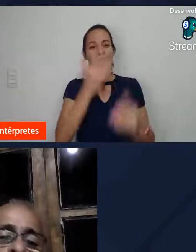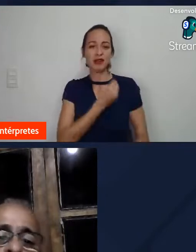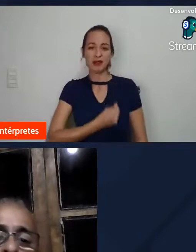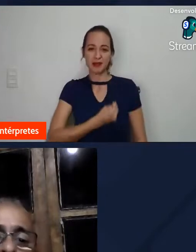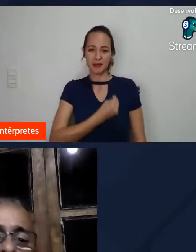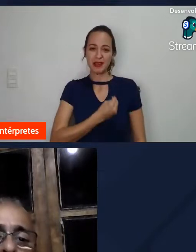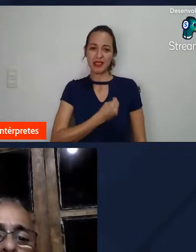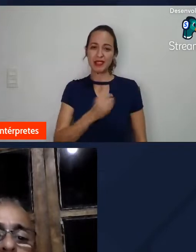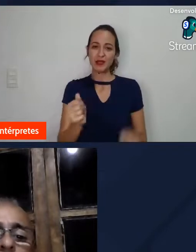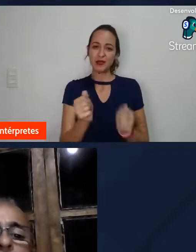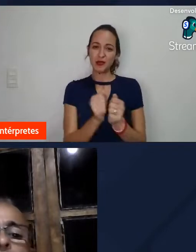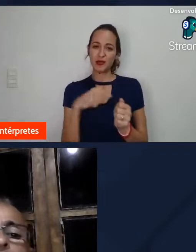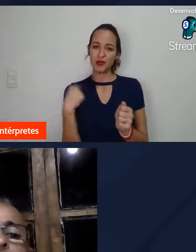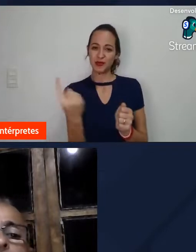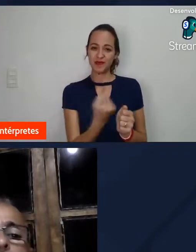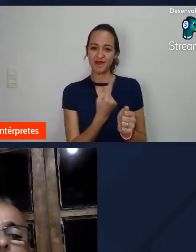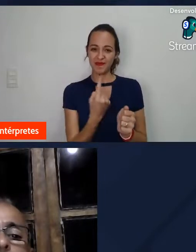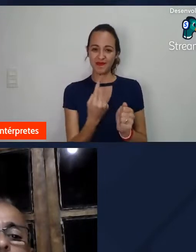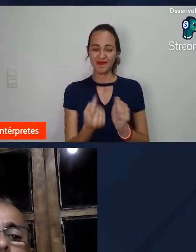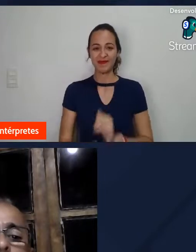conosco.